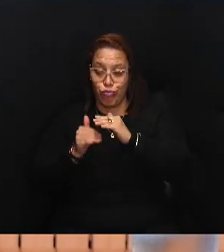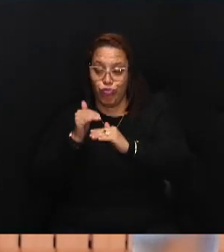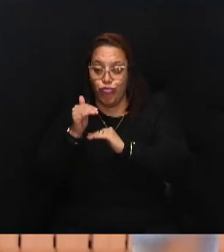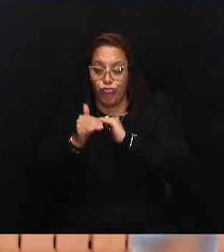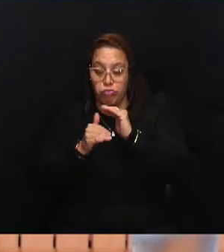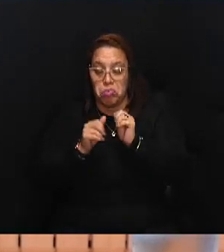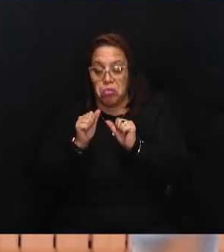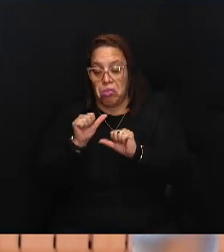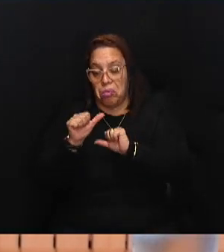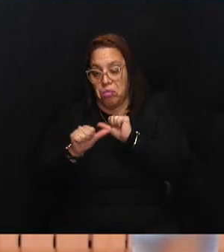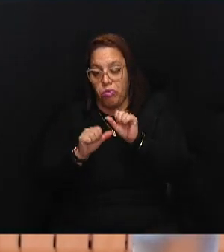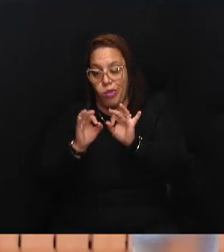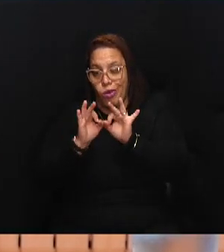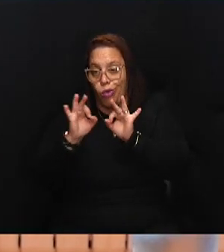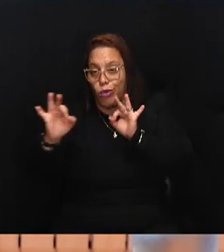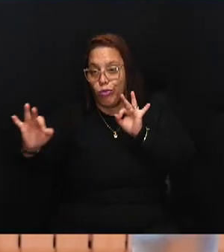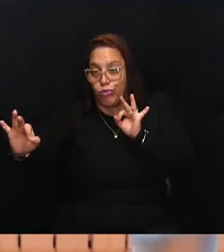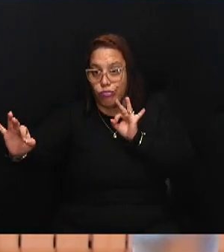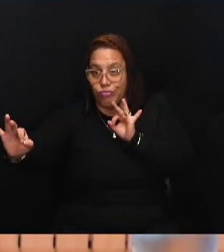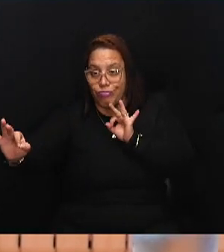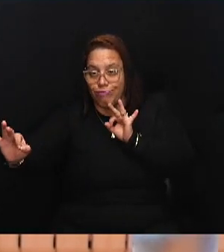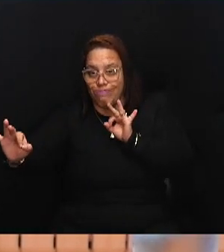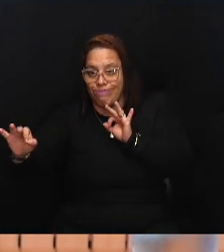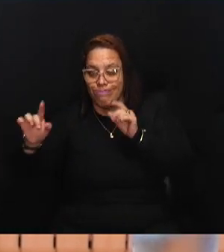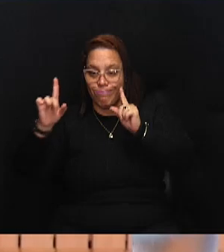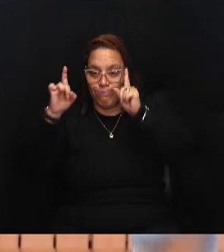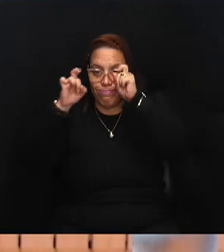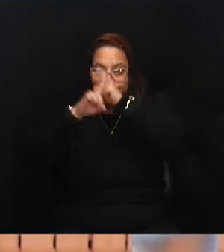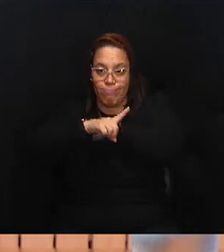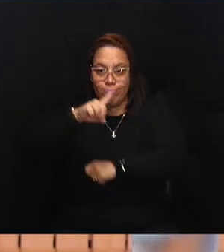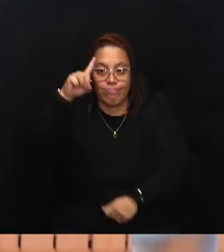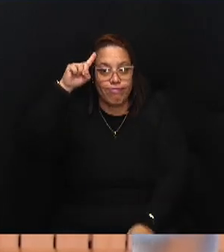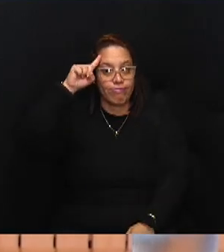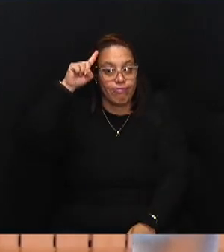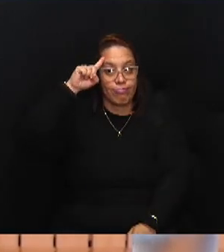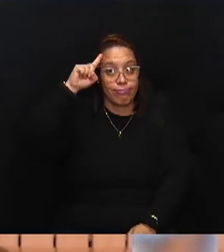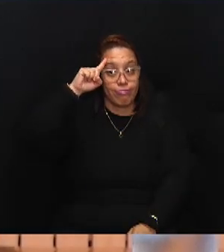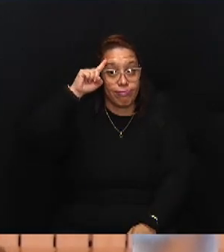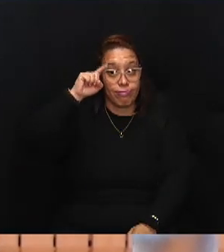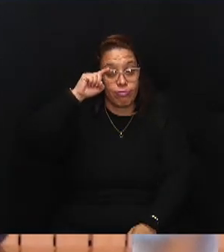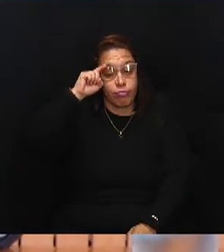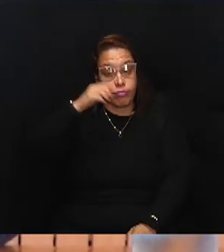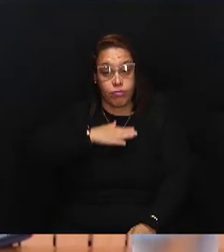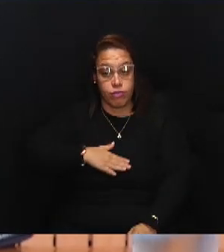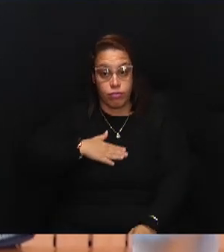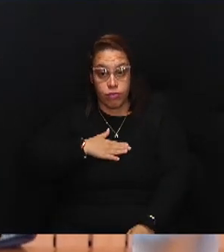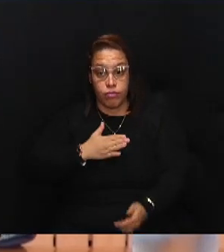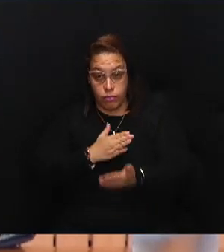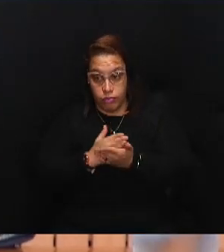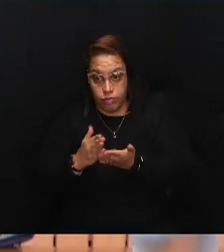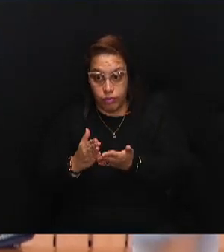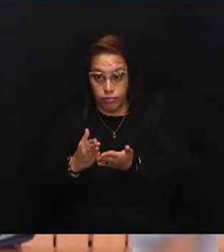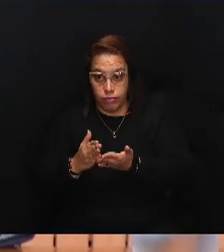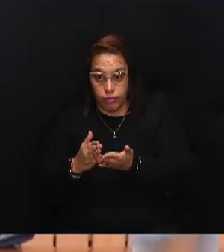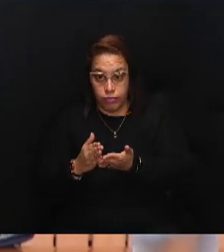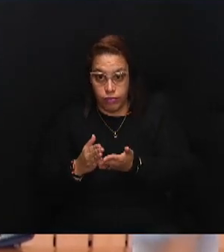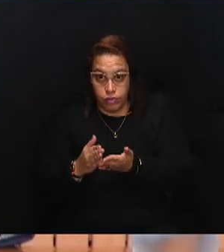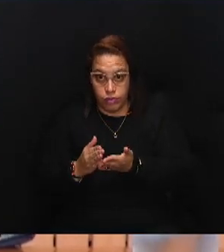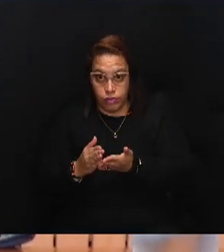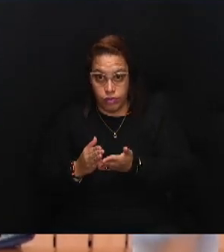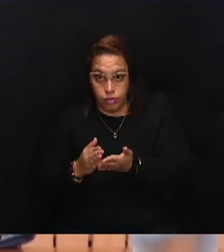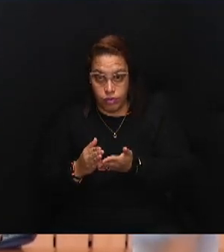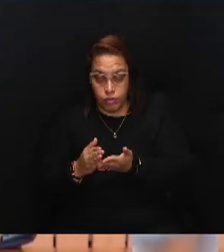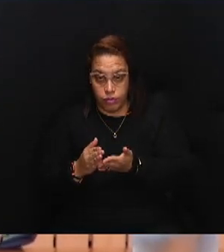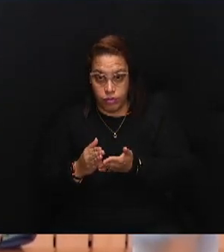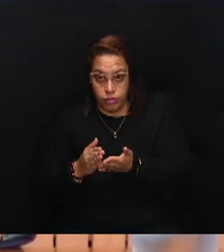pode mudar, morar longe, as dificuldades do dia a dia. Então, eu gostaria aqui de iniciar, eu vou